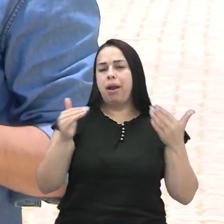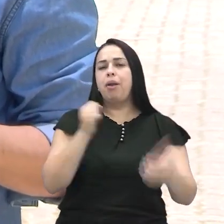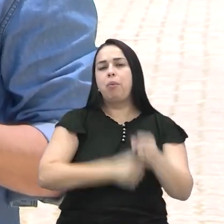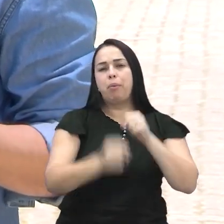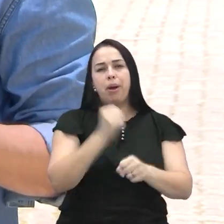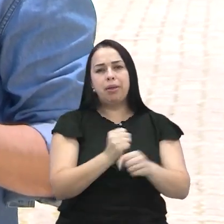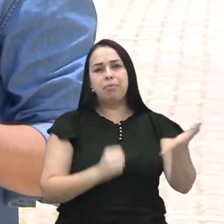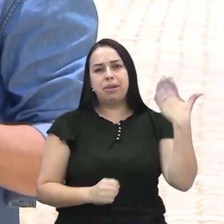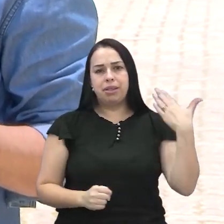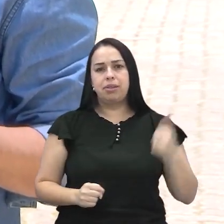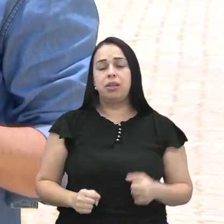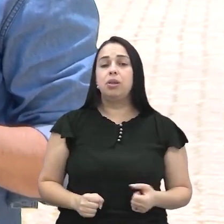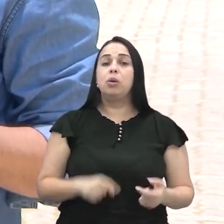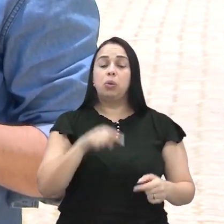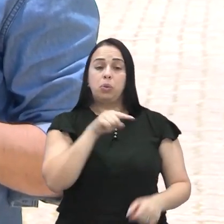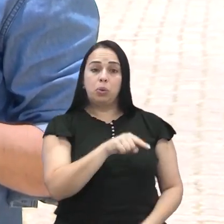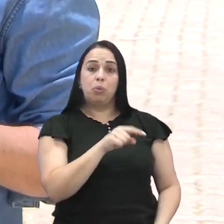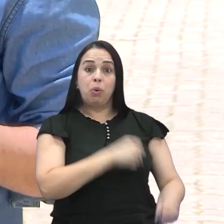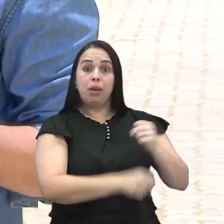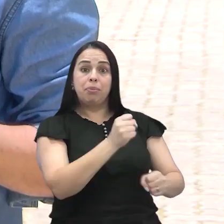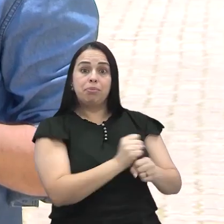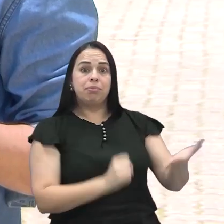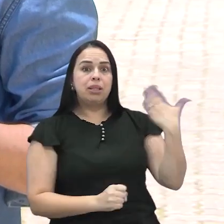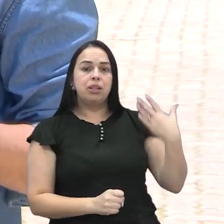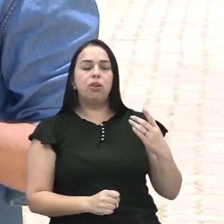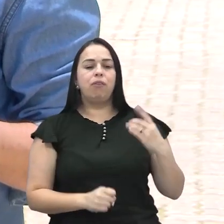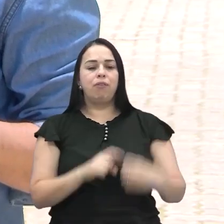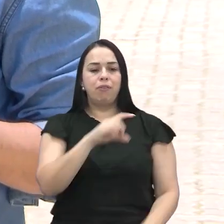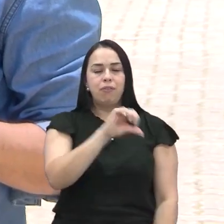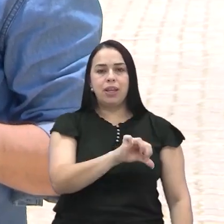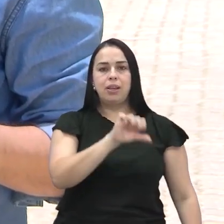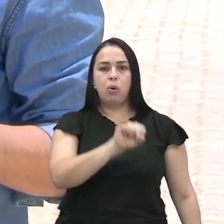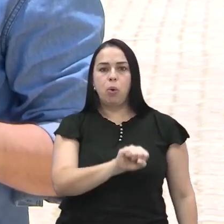Em 2024, São José teve